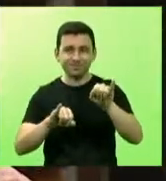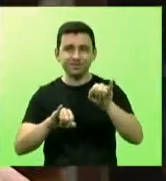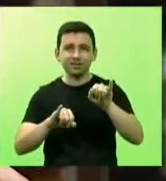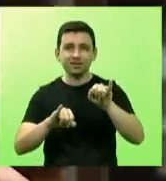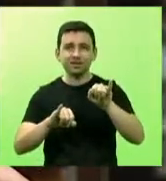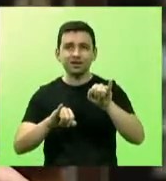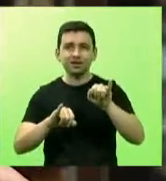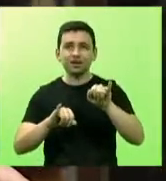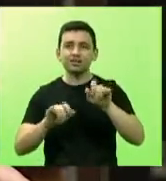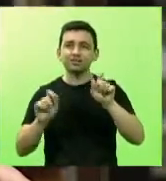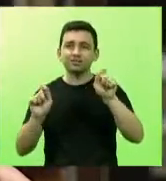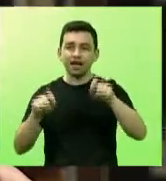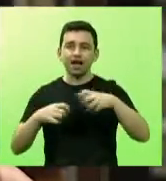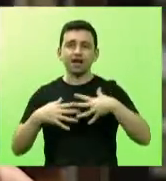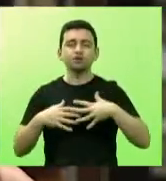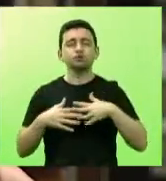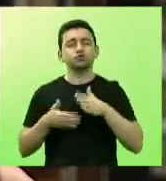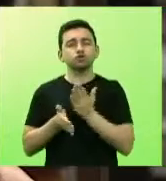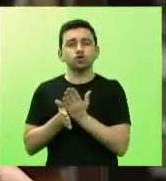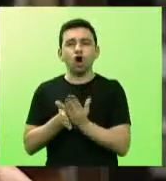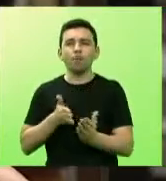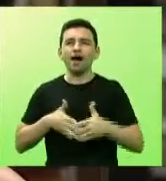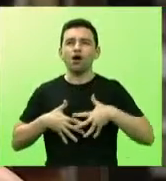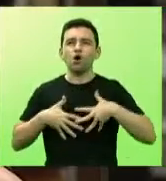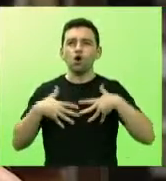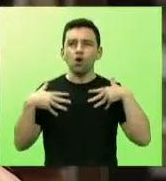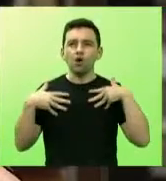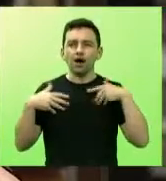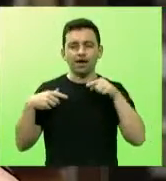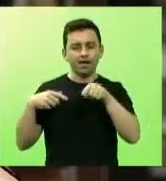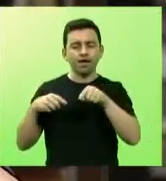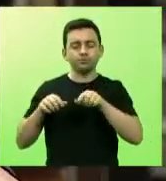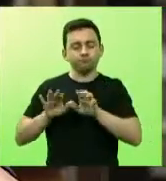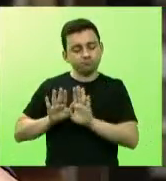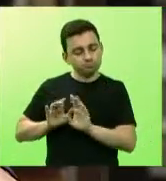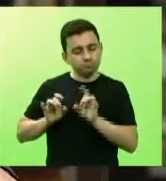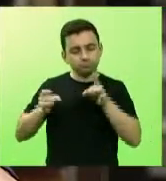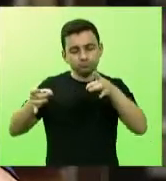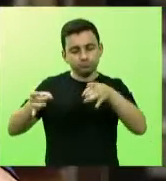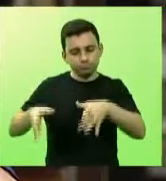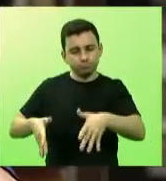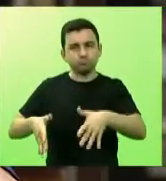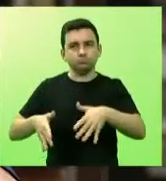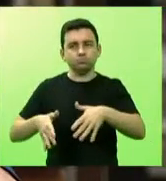ainda lhe sobrava a honradez da renúncia, no meu entendimento.